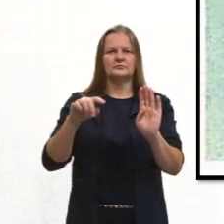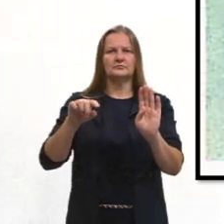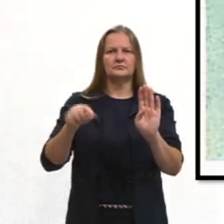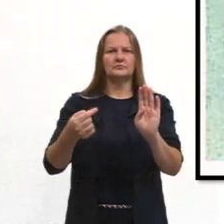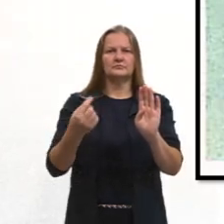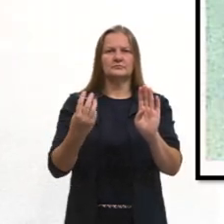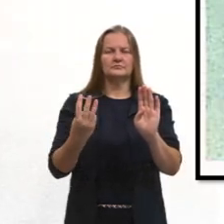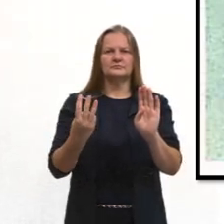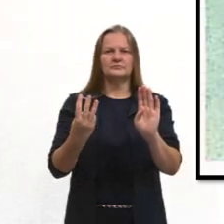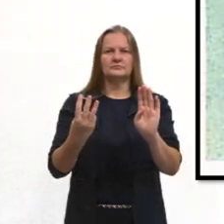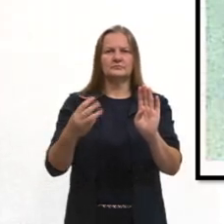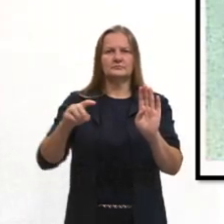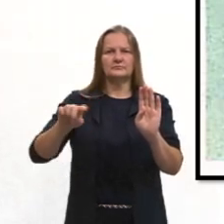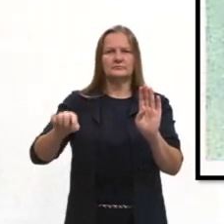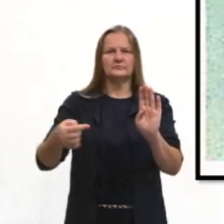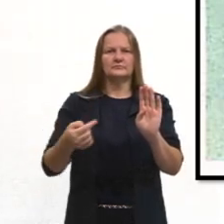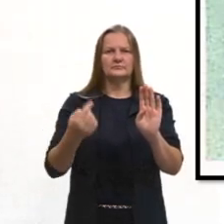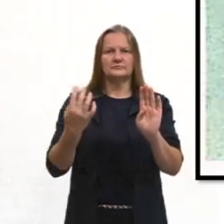1,2,